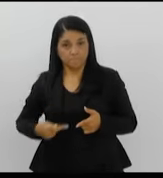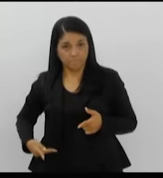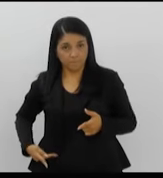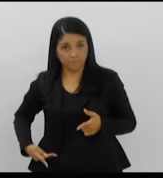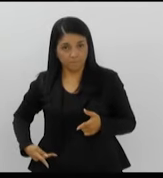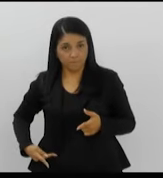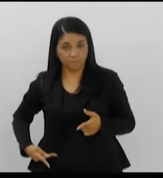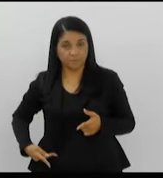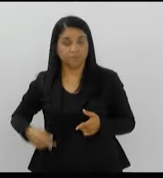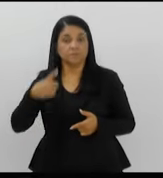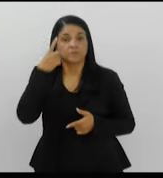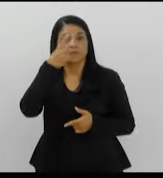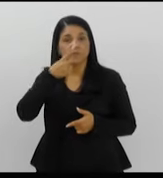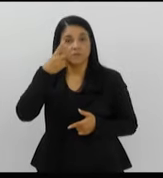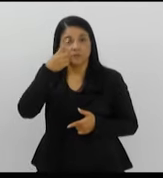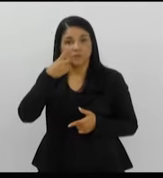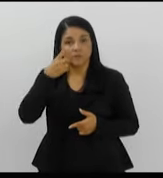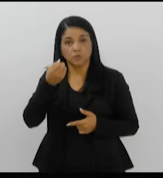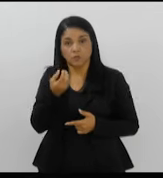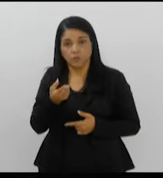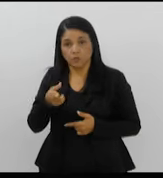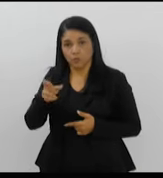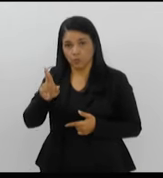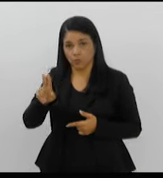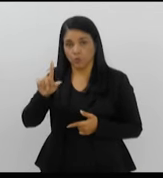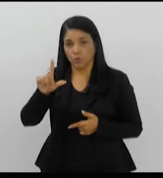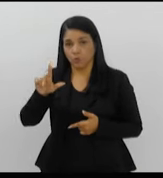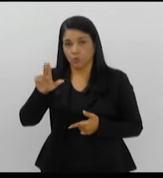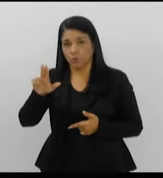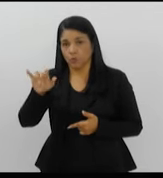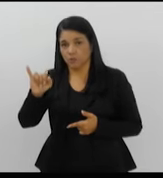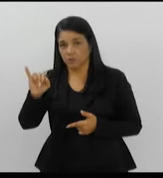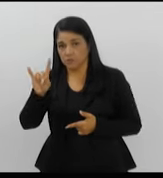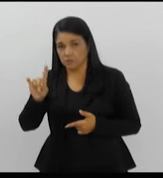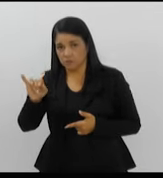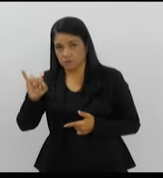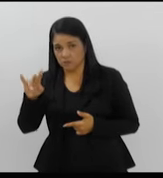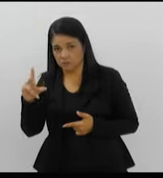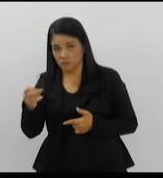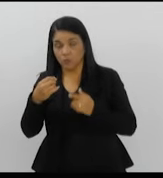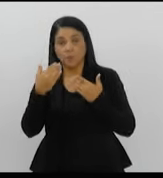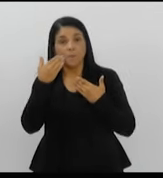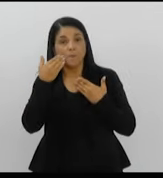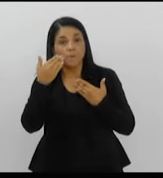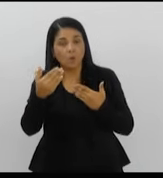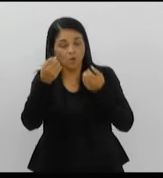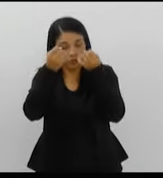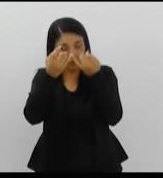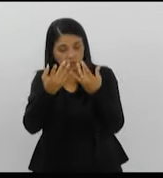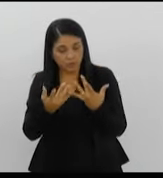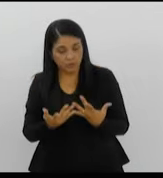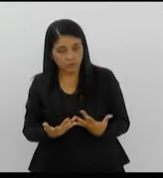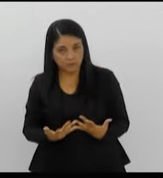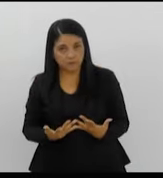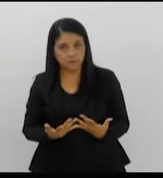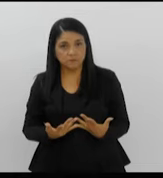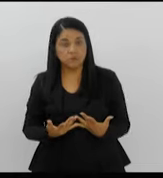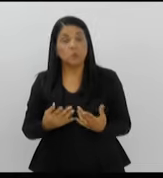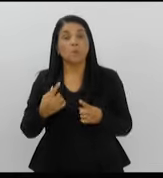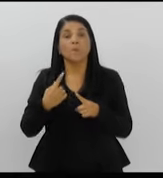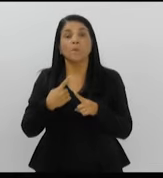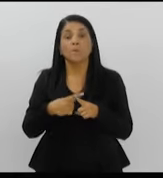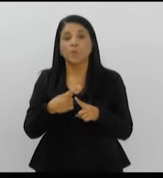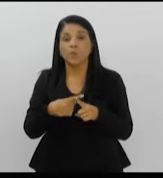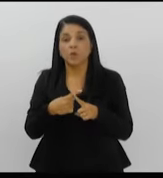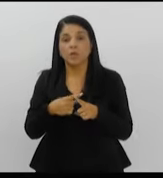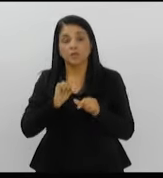dirigida pelo deputado Dr. Luizinho, apresenta os seus esclarecimentos do porquê